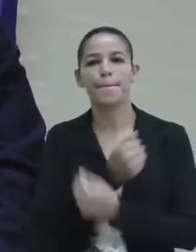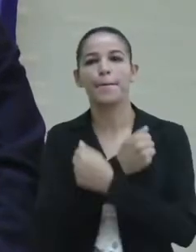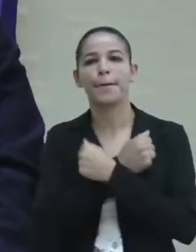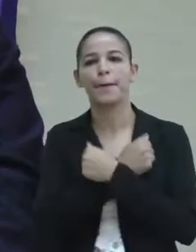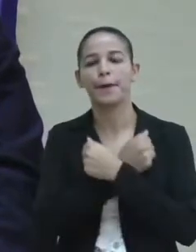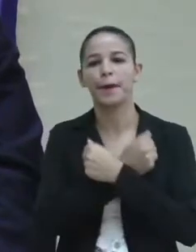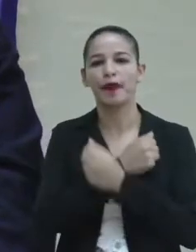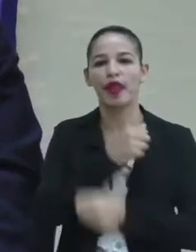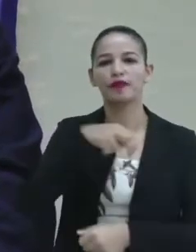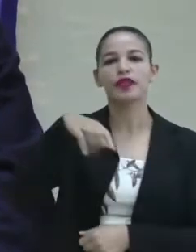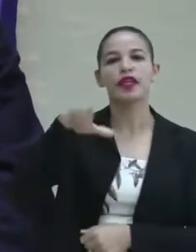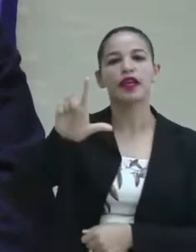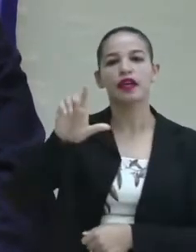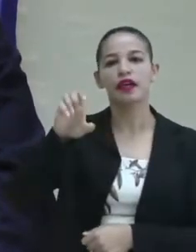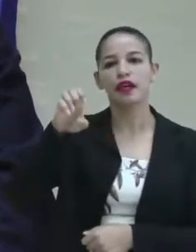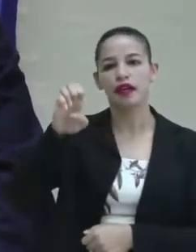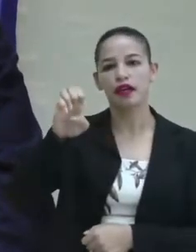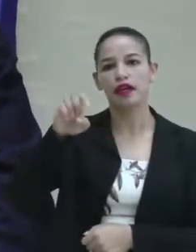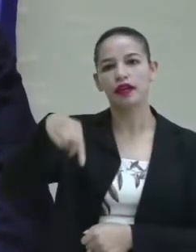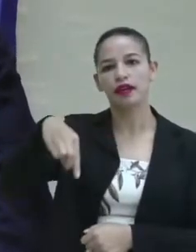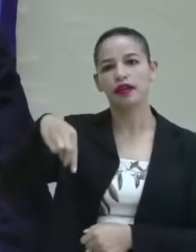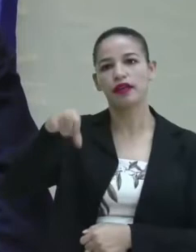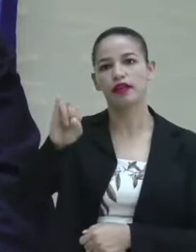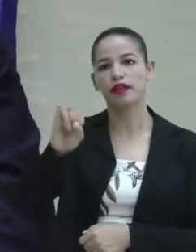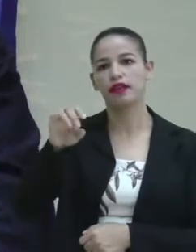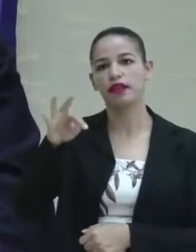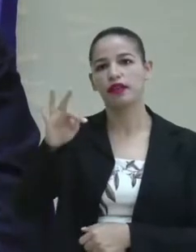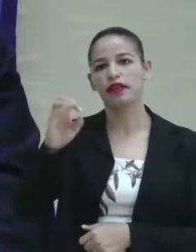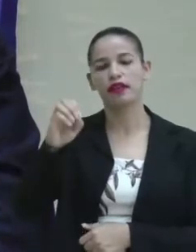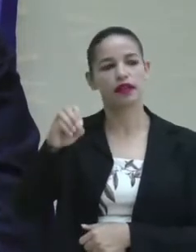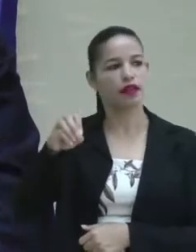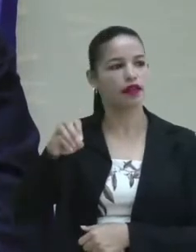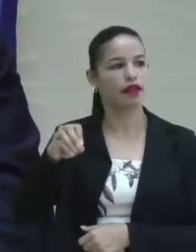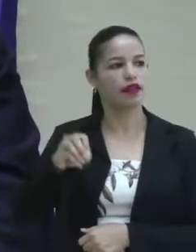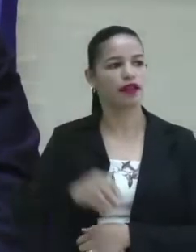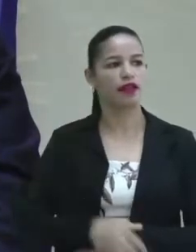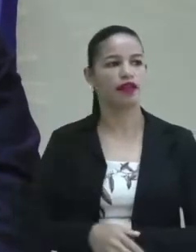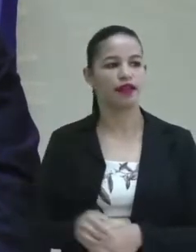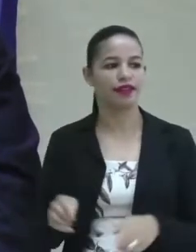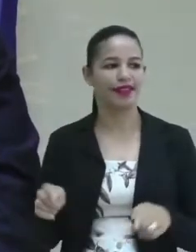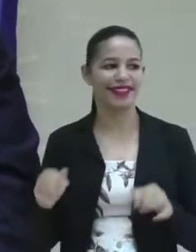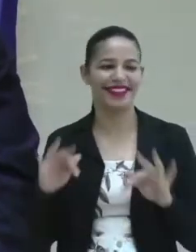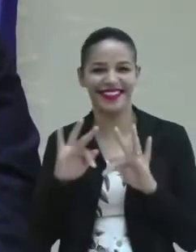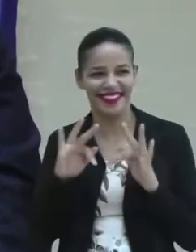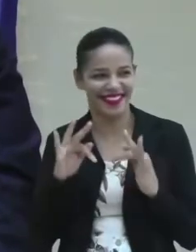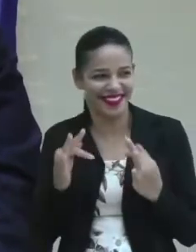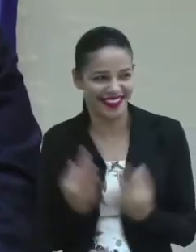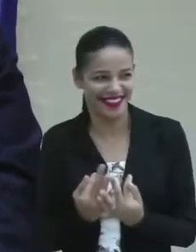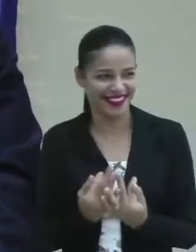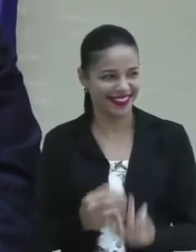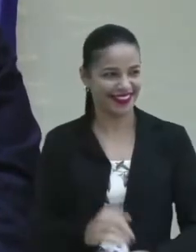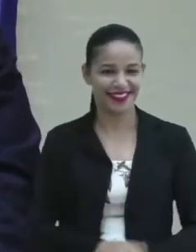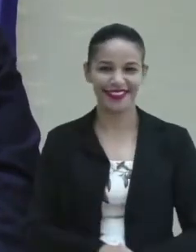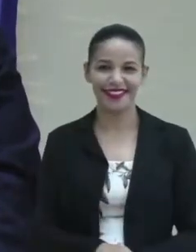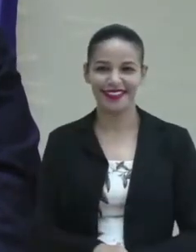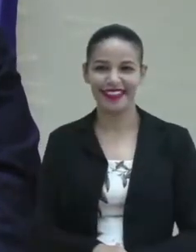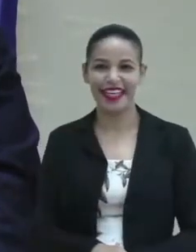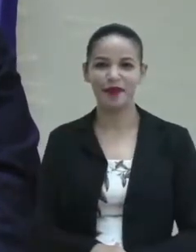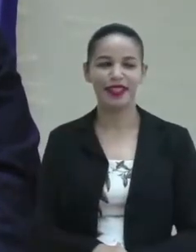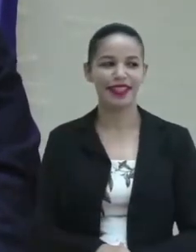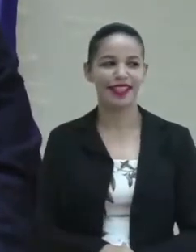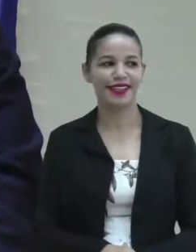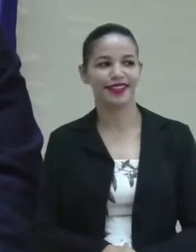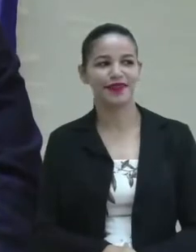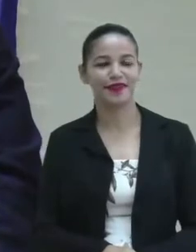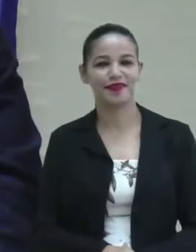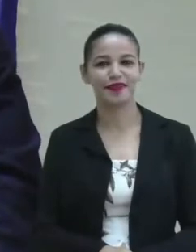Nascimento, Zena, Nice, em nome deles abraçar toda a sua família, todo o pessoal lá de Queimada Grande, também nosso amigo Soró lá